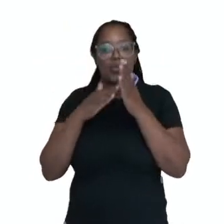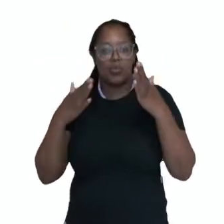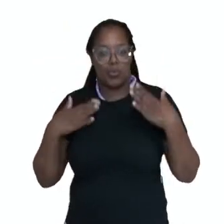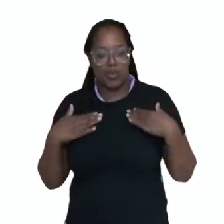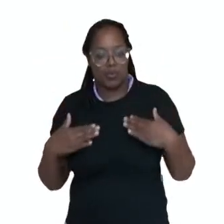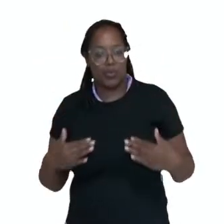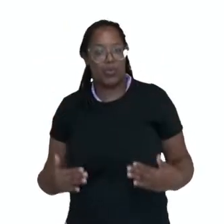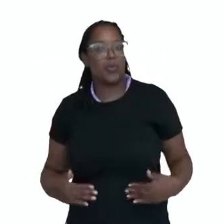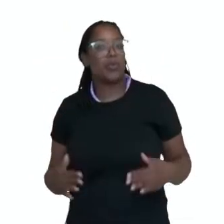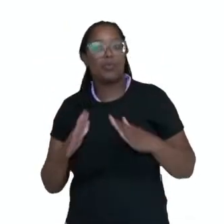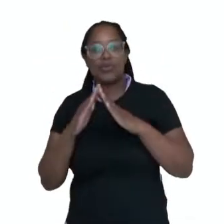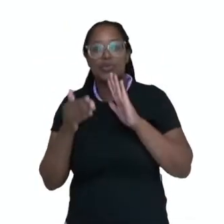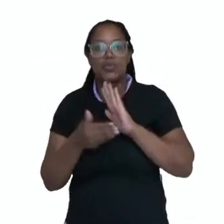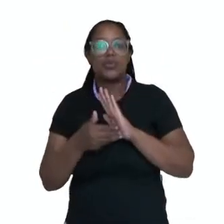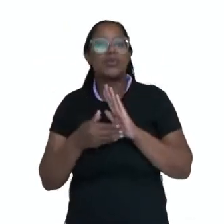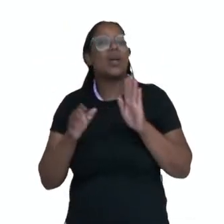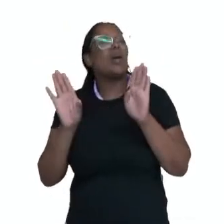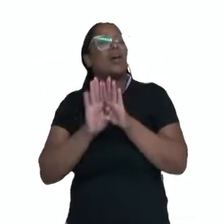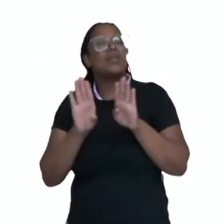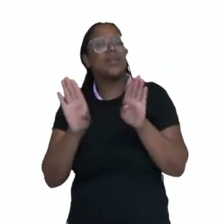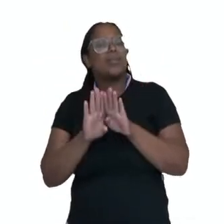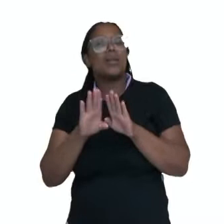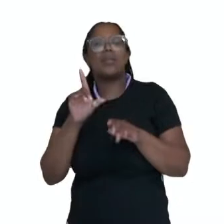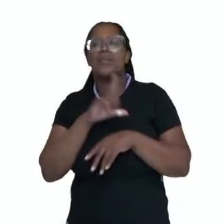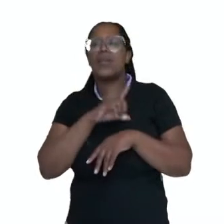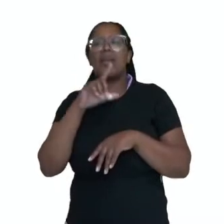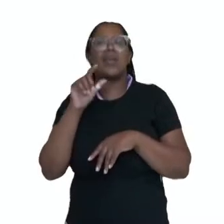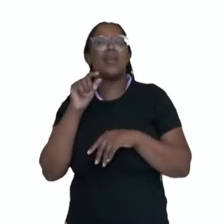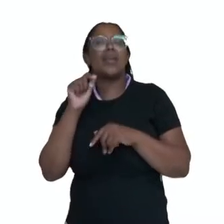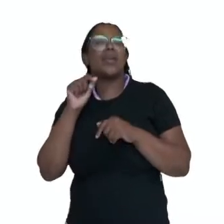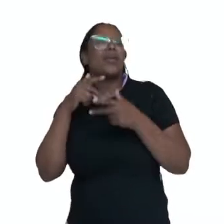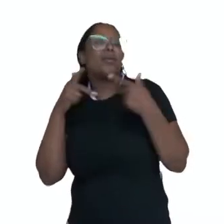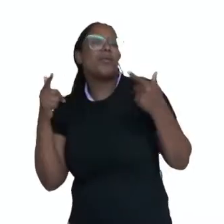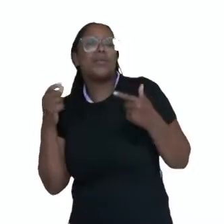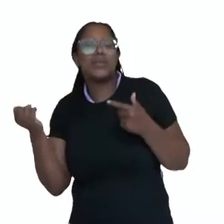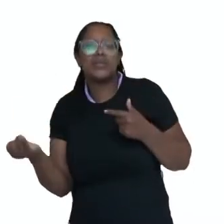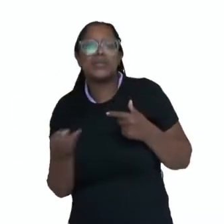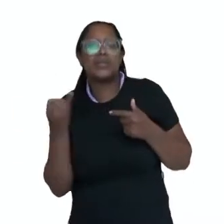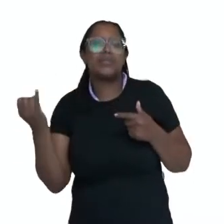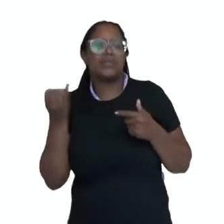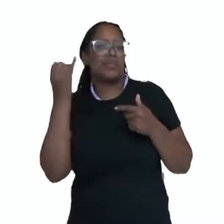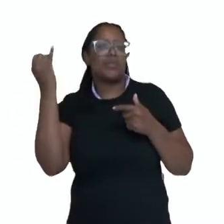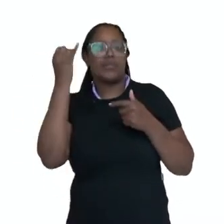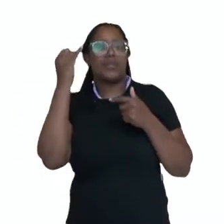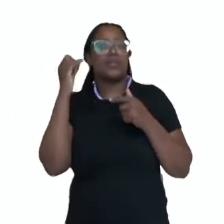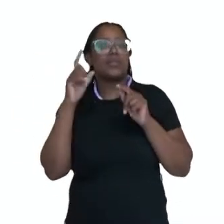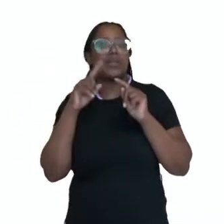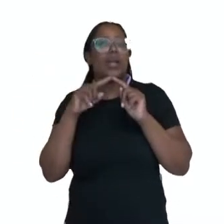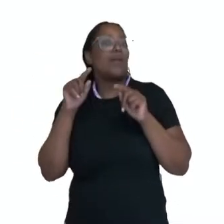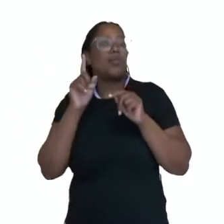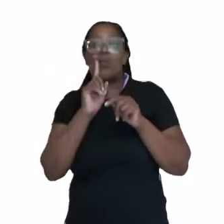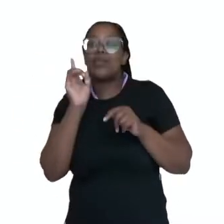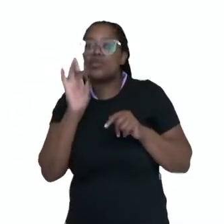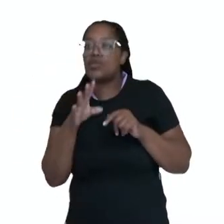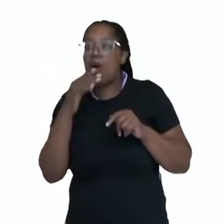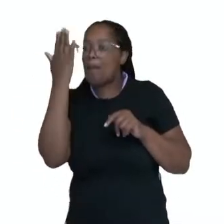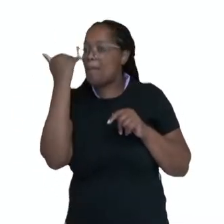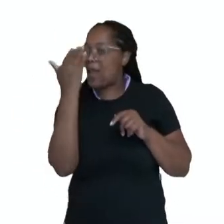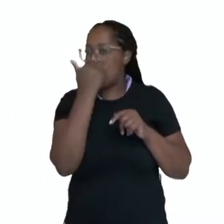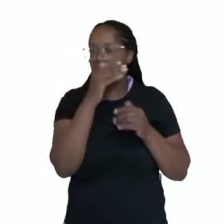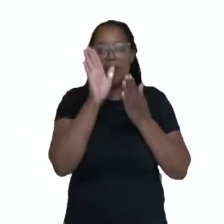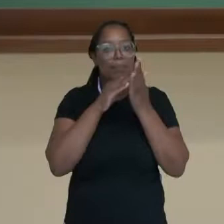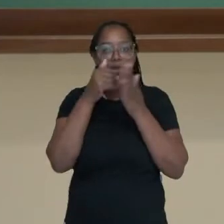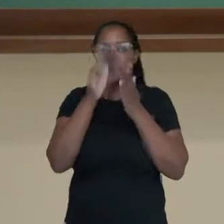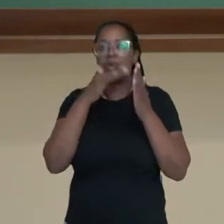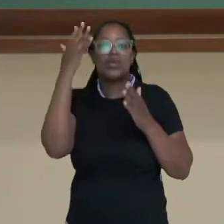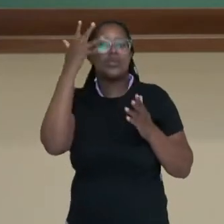ela está, né? Ela está com adereços, ornamentos, e isso é só uma questão estética, né? É